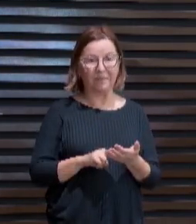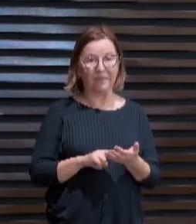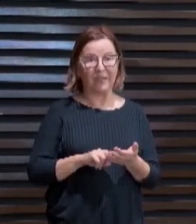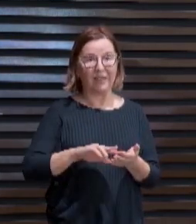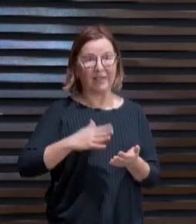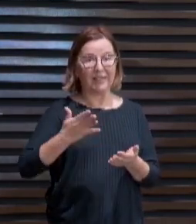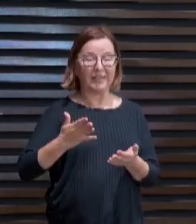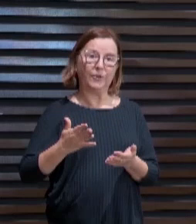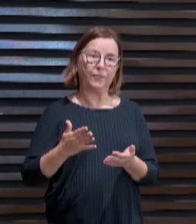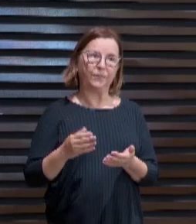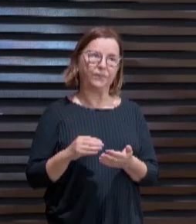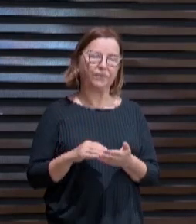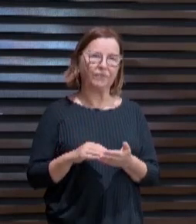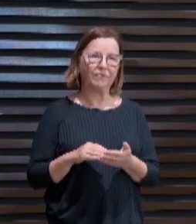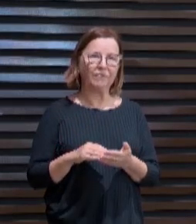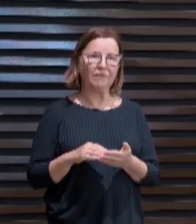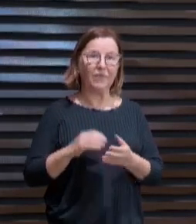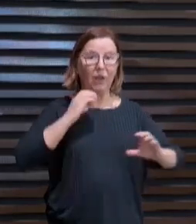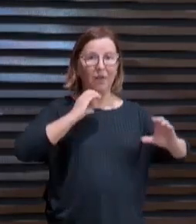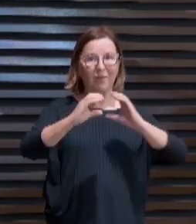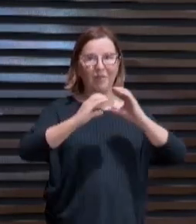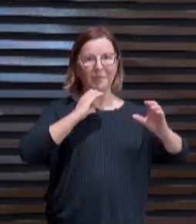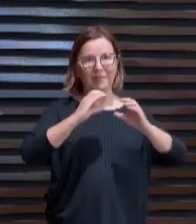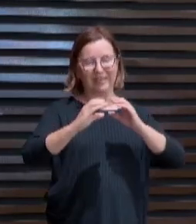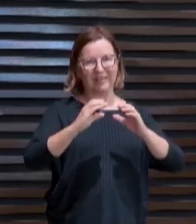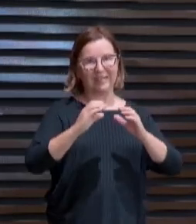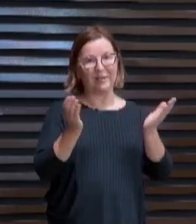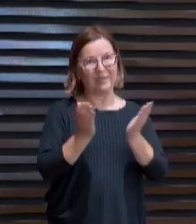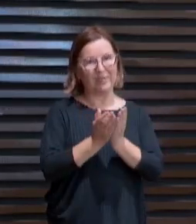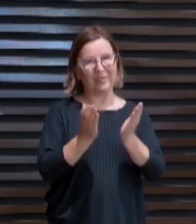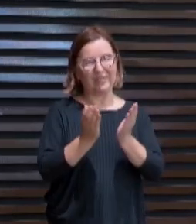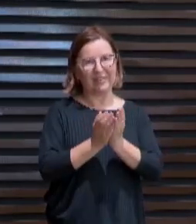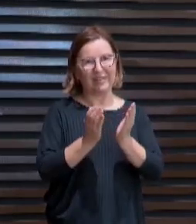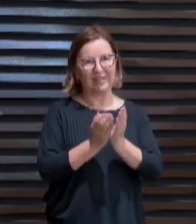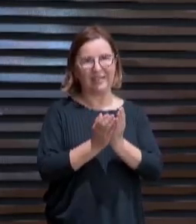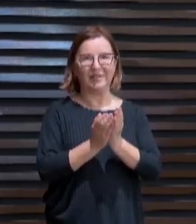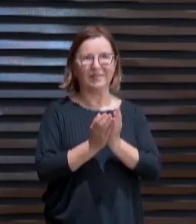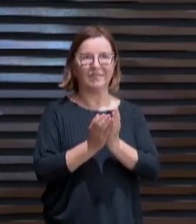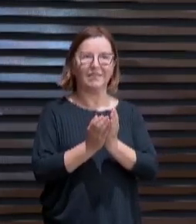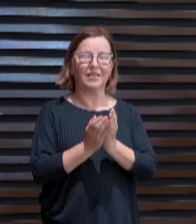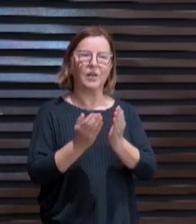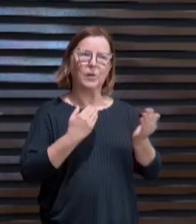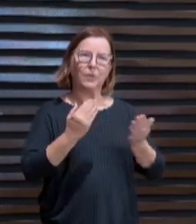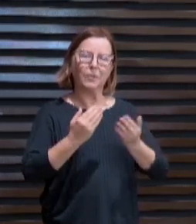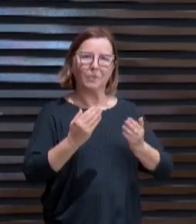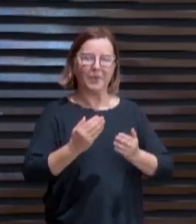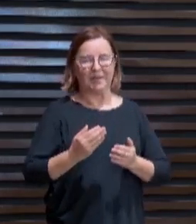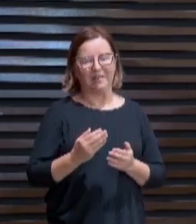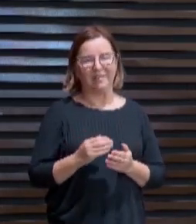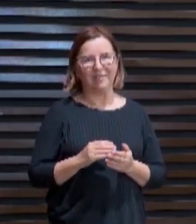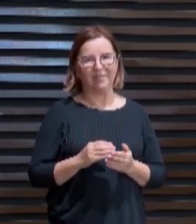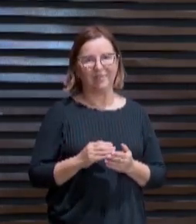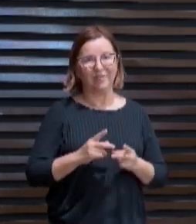cidade, e trabalha comunicando os irmãos usando de características locais.